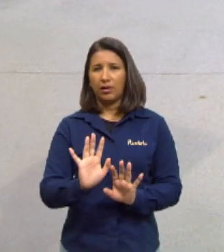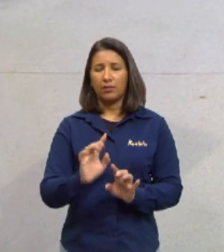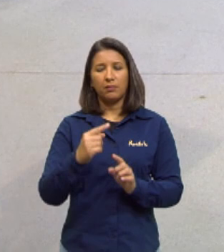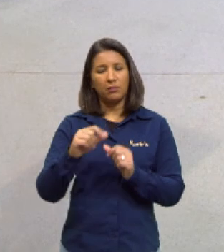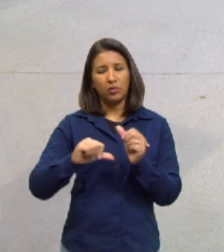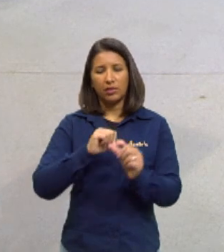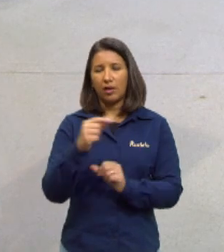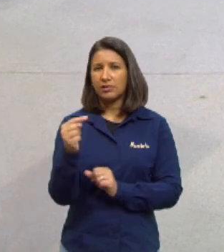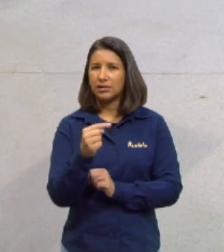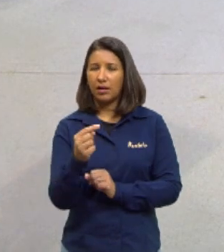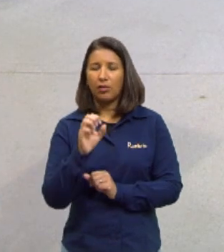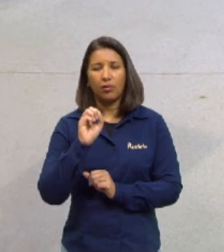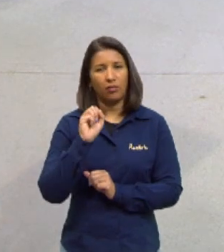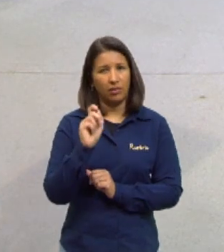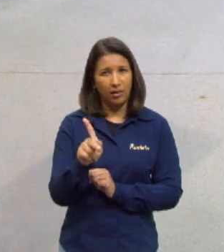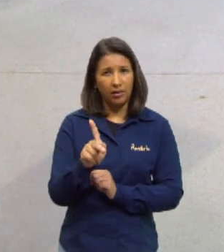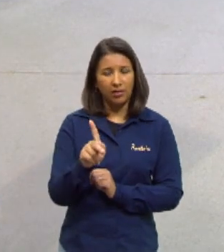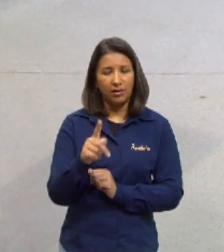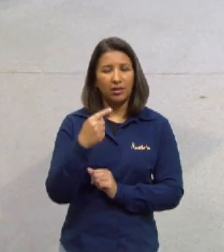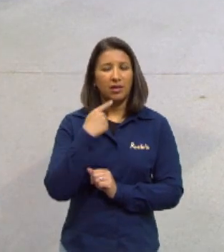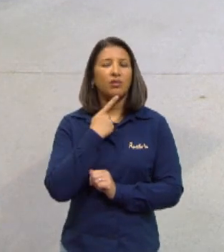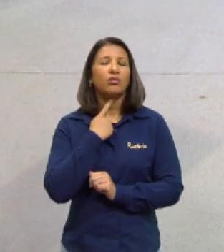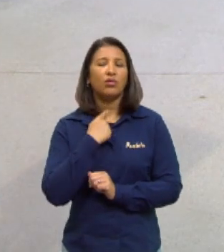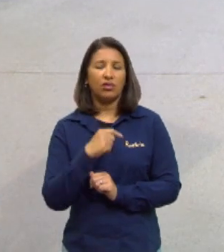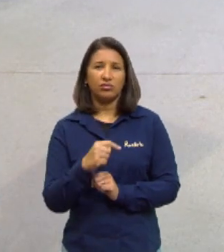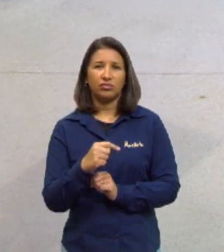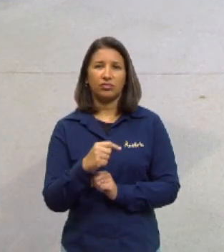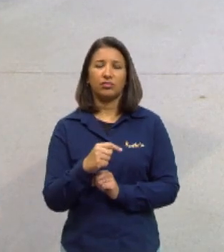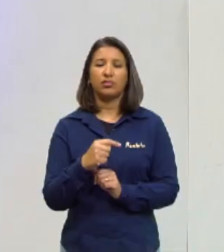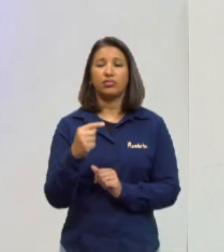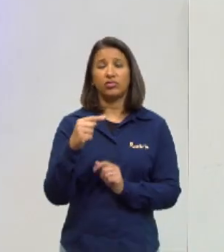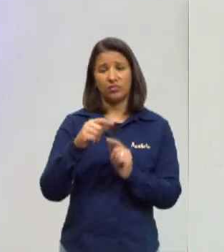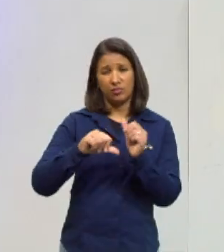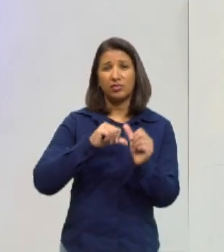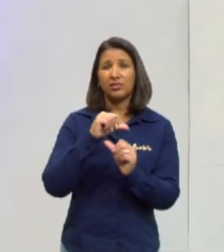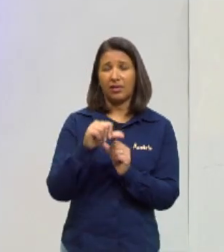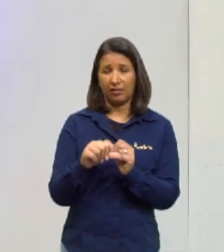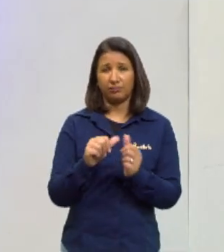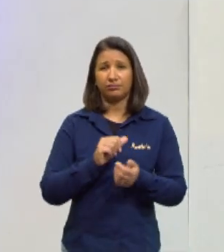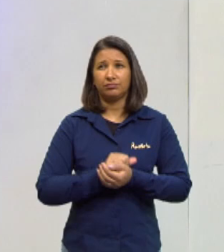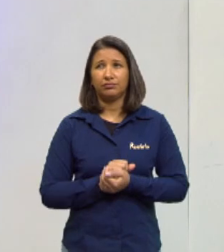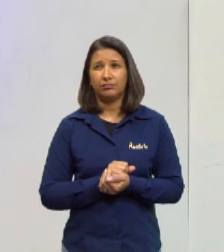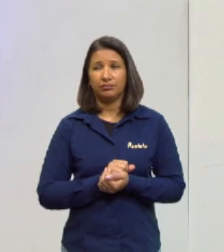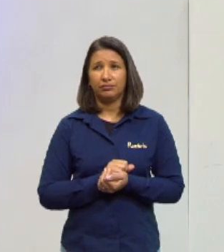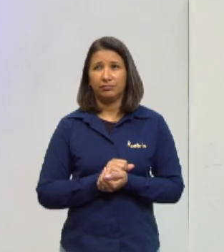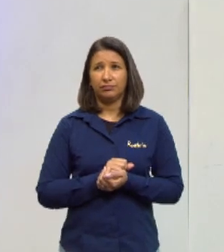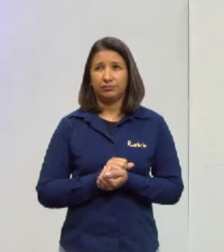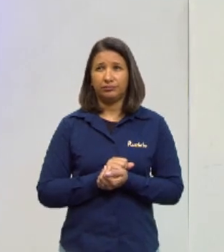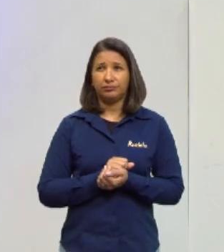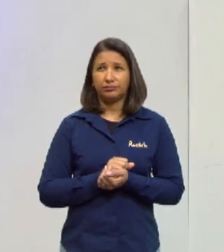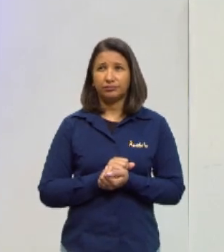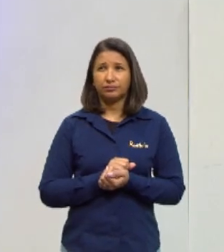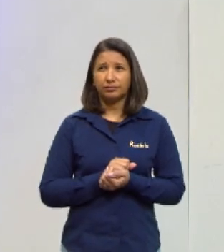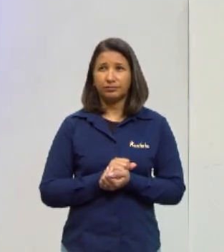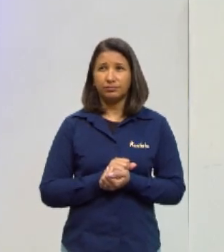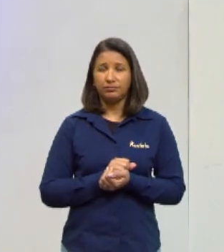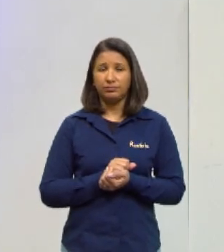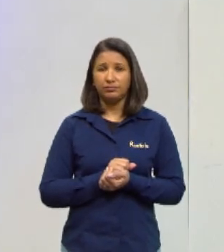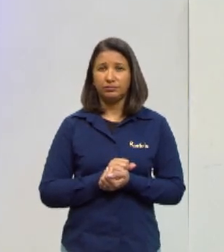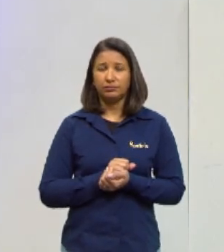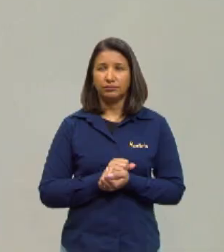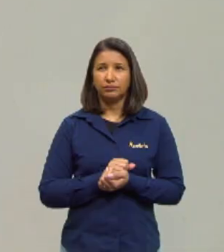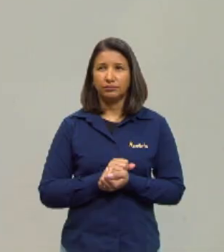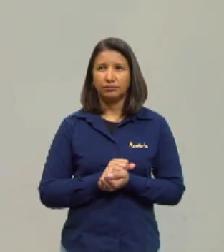certo? Eu gosto de mudar porque eu não gosto de trabalhar com denominador depois lá. Pode que eu não esqueça do sinal. Então, eu prefiro